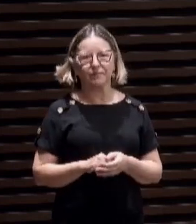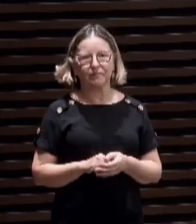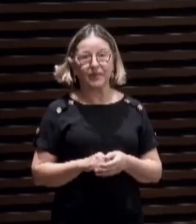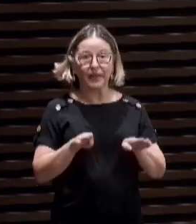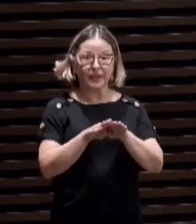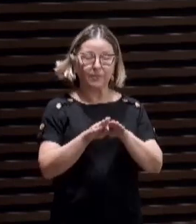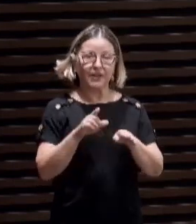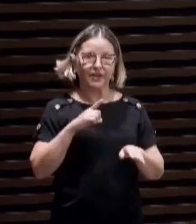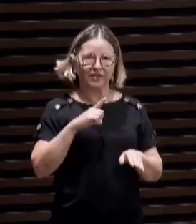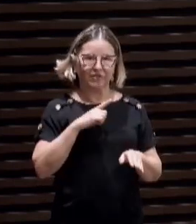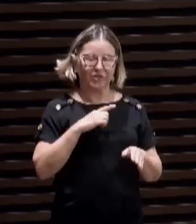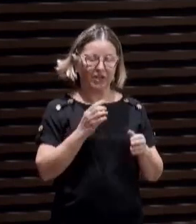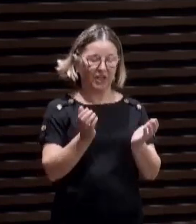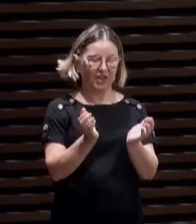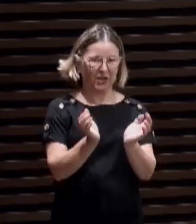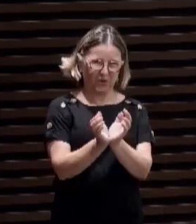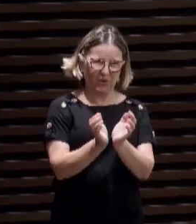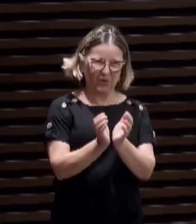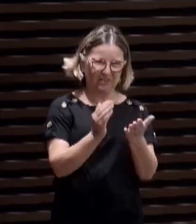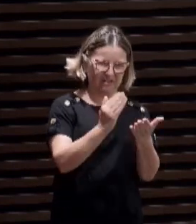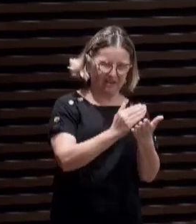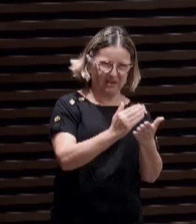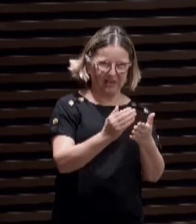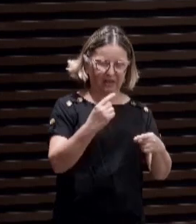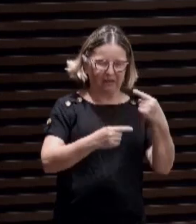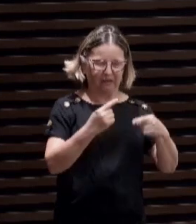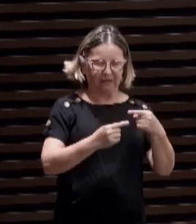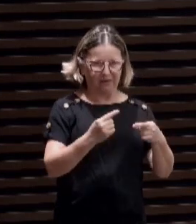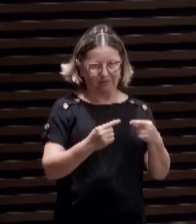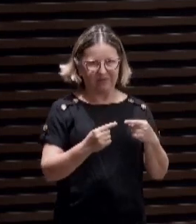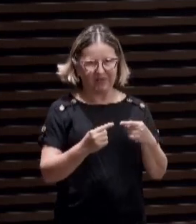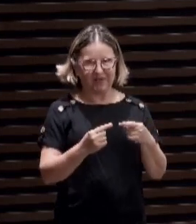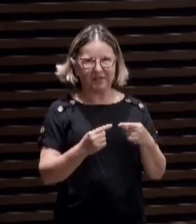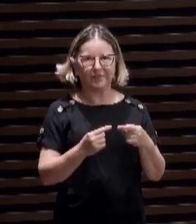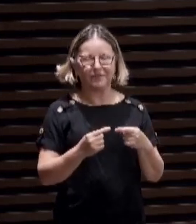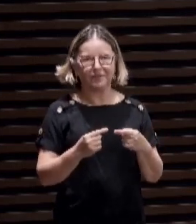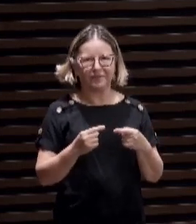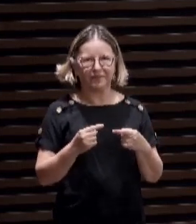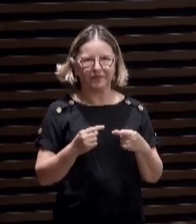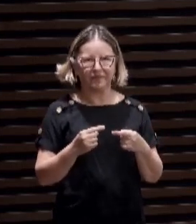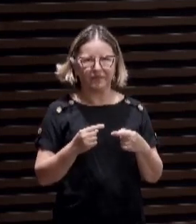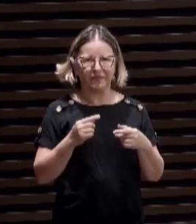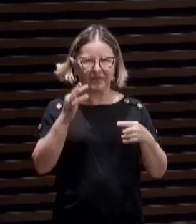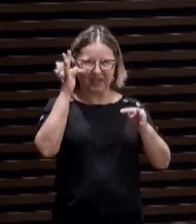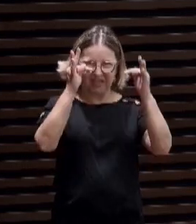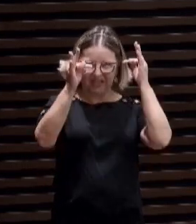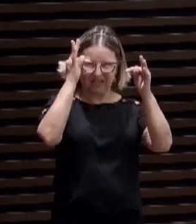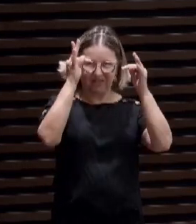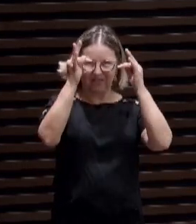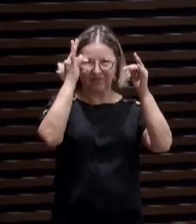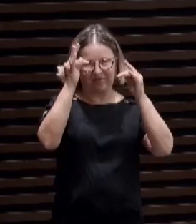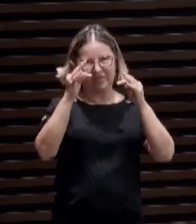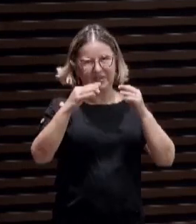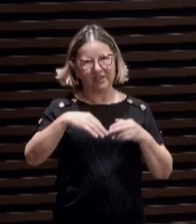partidários que disputavam uma originalidade teológica entre si, mas com uma espiritualidade insípida, como